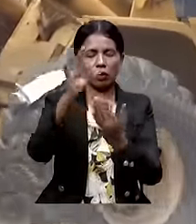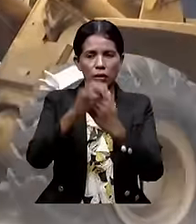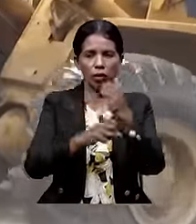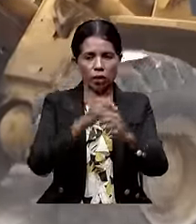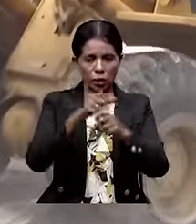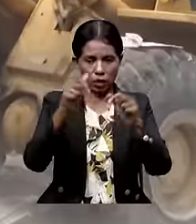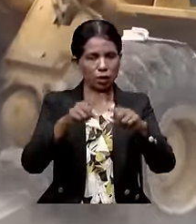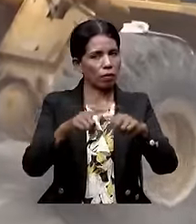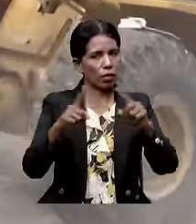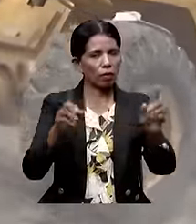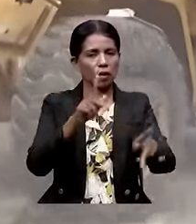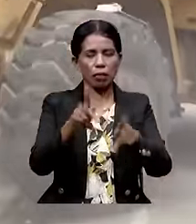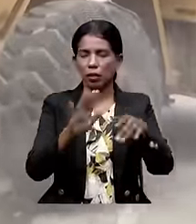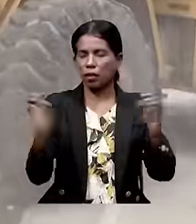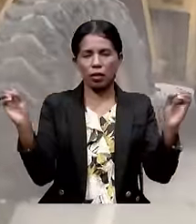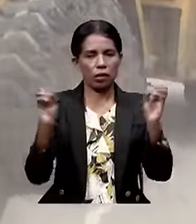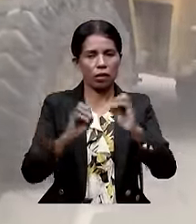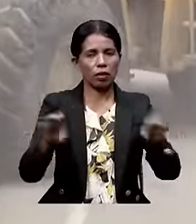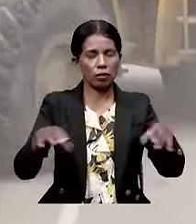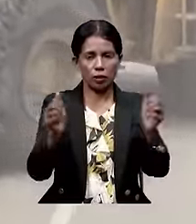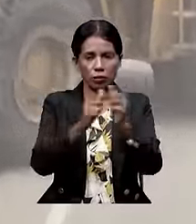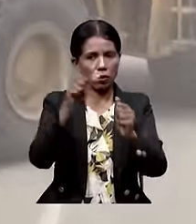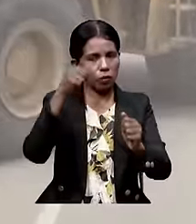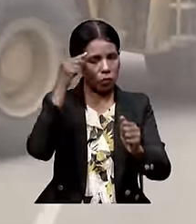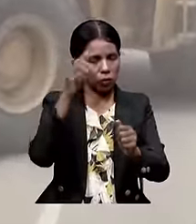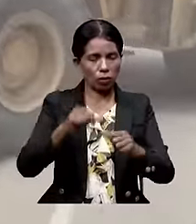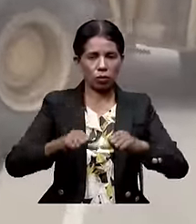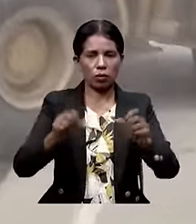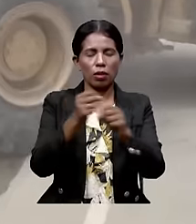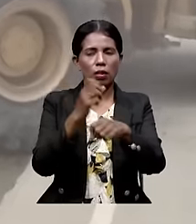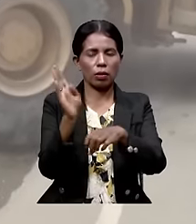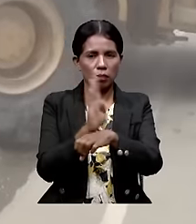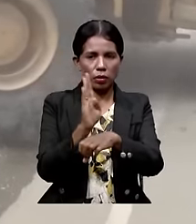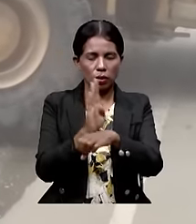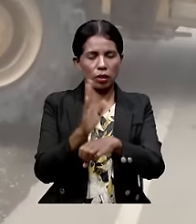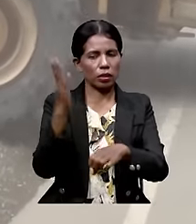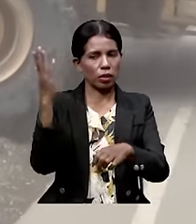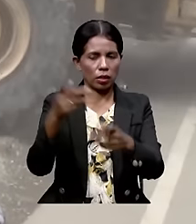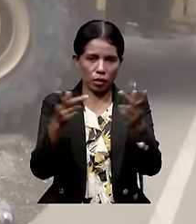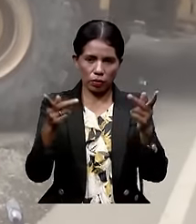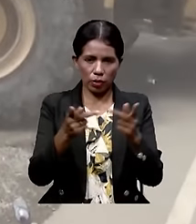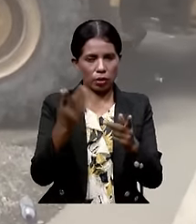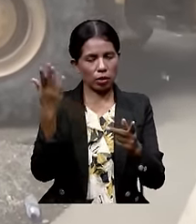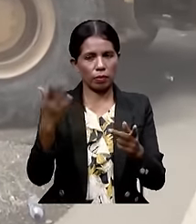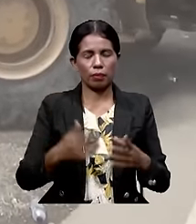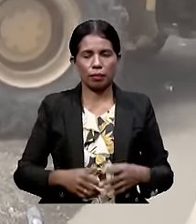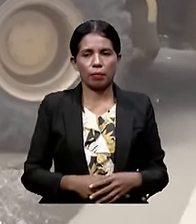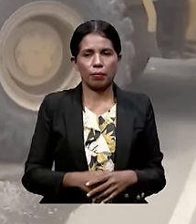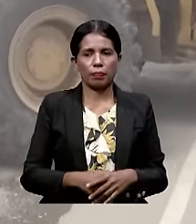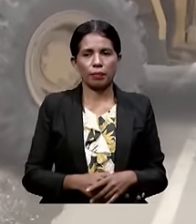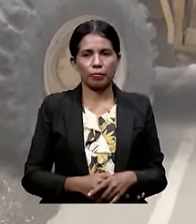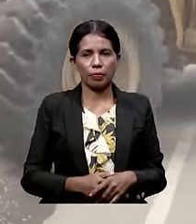ne mas bem negociante sira la coopera o governo ou de continuar halo negócio e ha fatin refere. Abraão Moral, GMN.